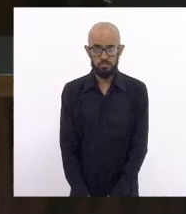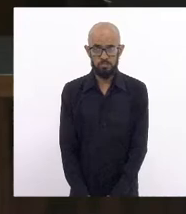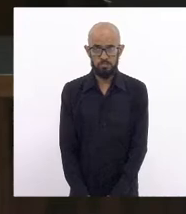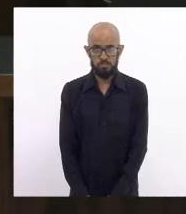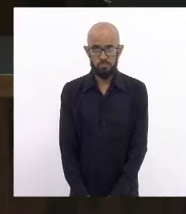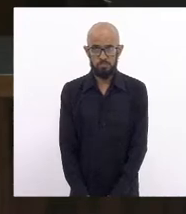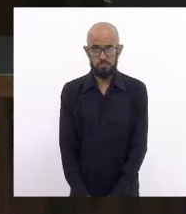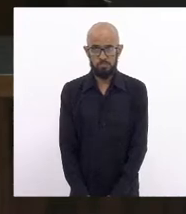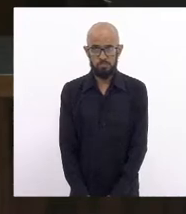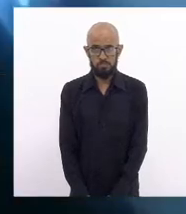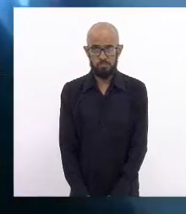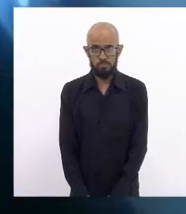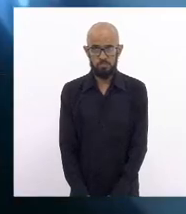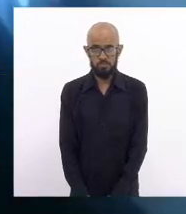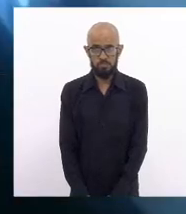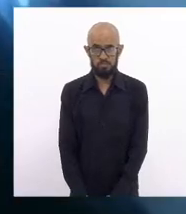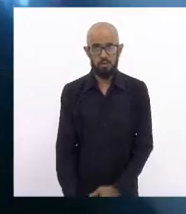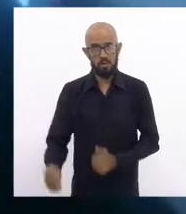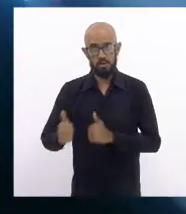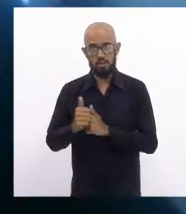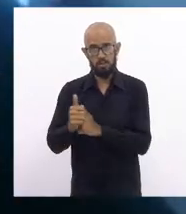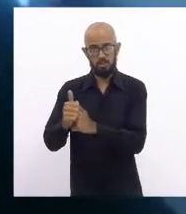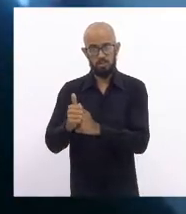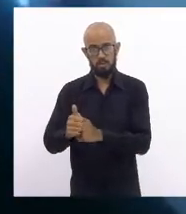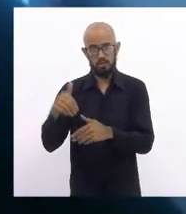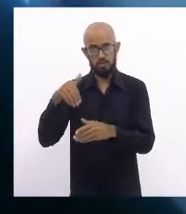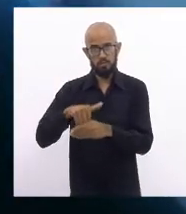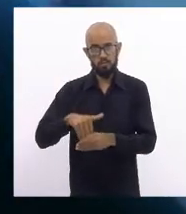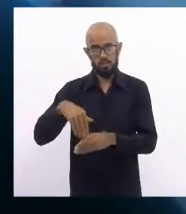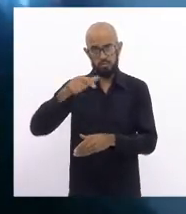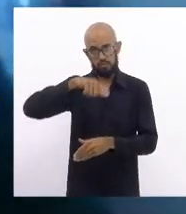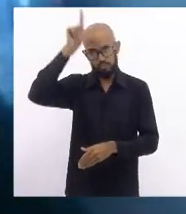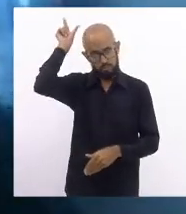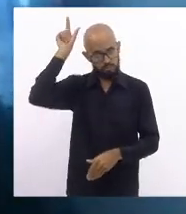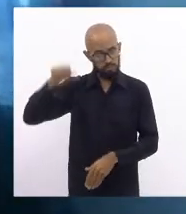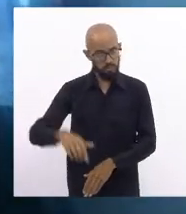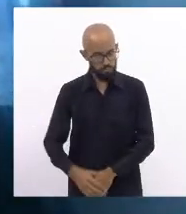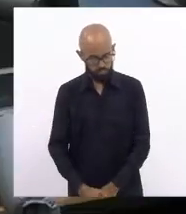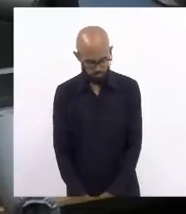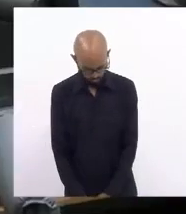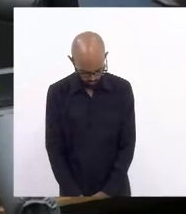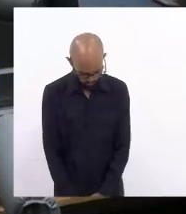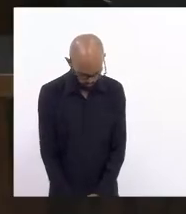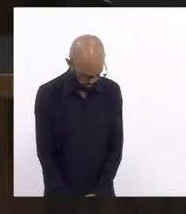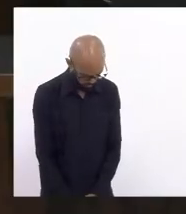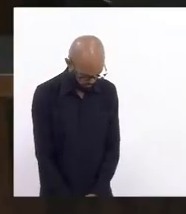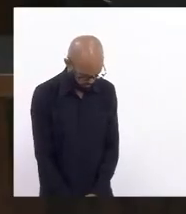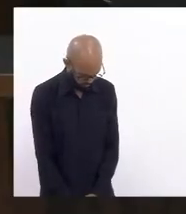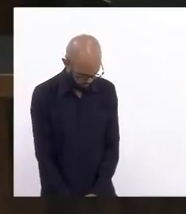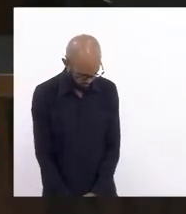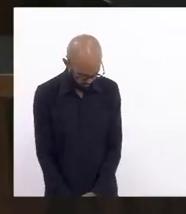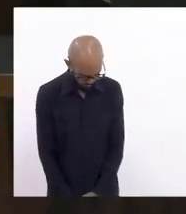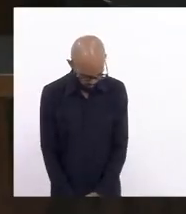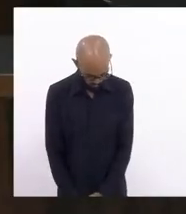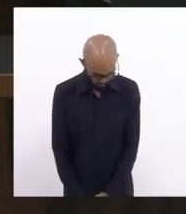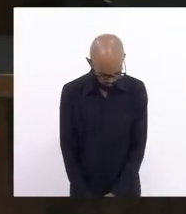tudo. Presidente, eu acompanho o voto do deputado Luiz Paulo. Deputado Luiz Paulo.